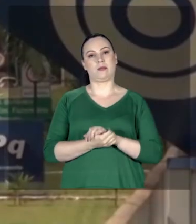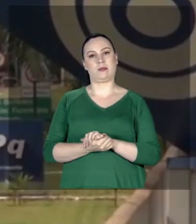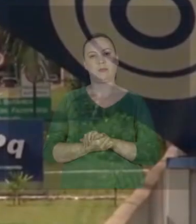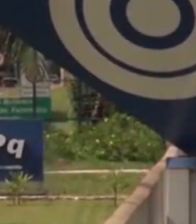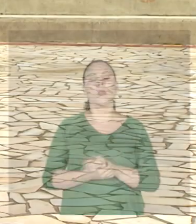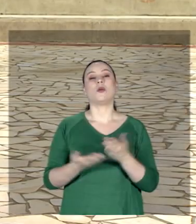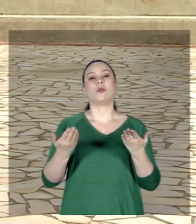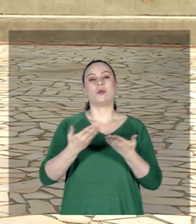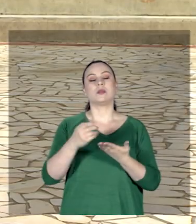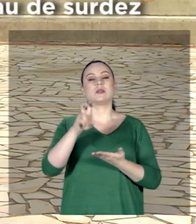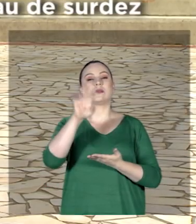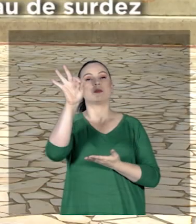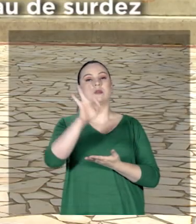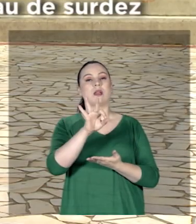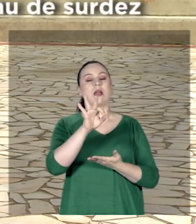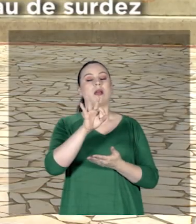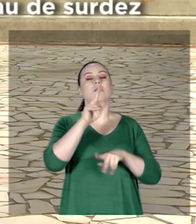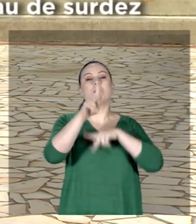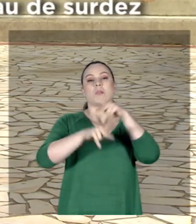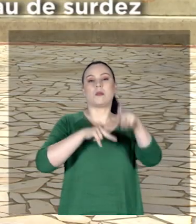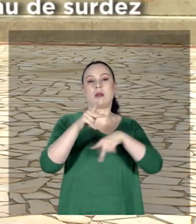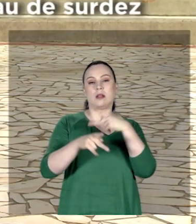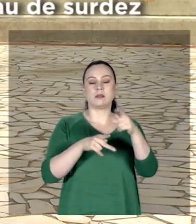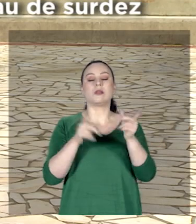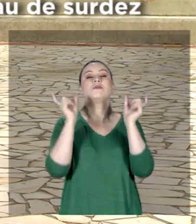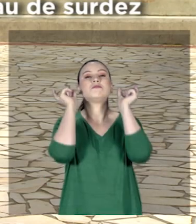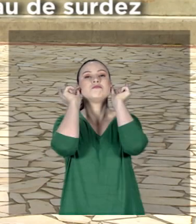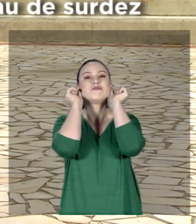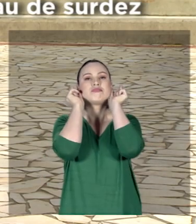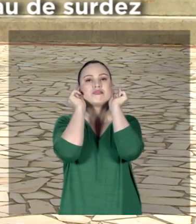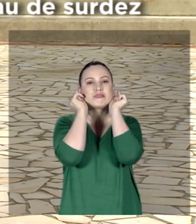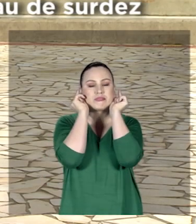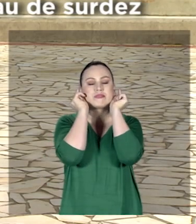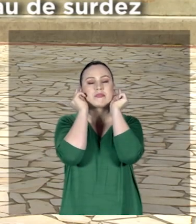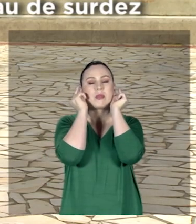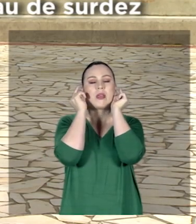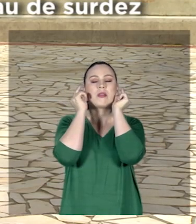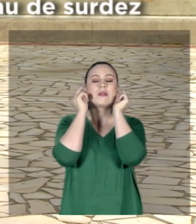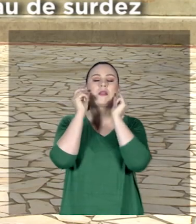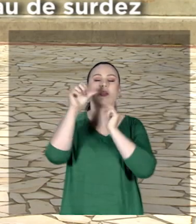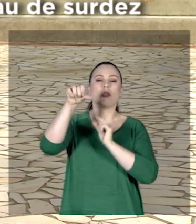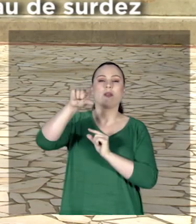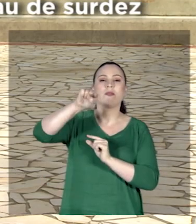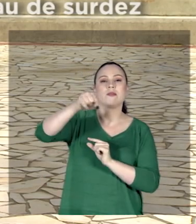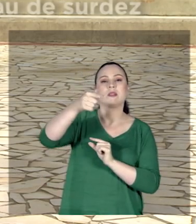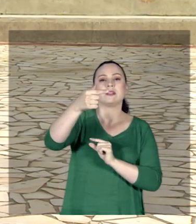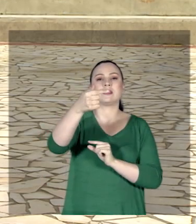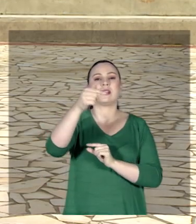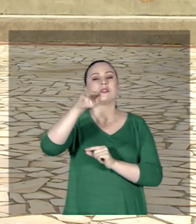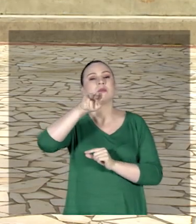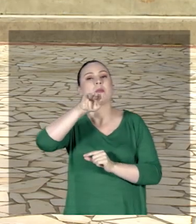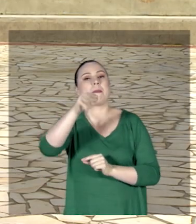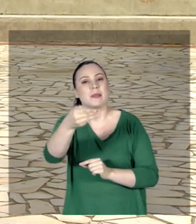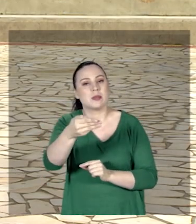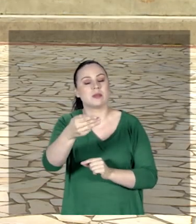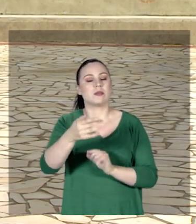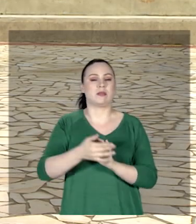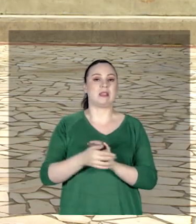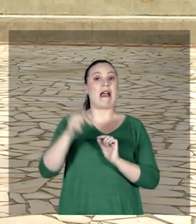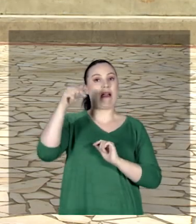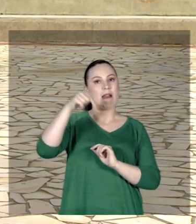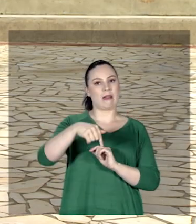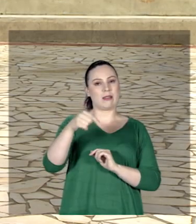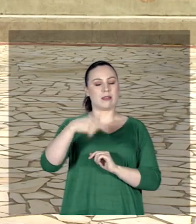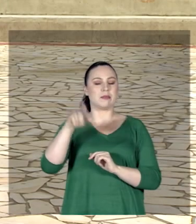Governo Federal. Hoje, 5% da população brasileira tem algum grau de surdez. São 9,7 milhões